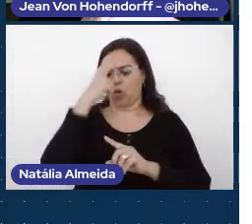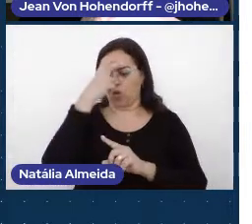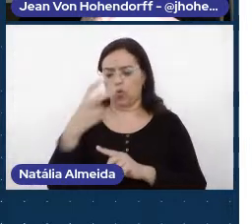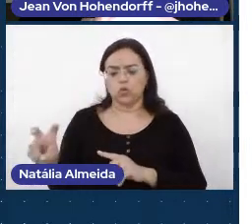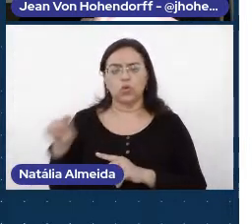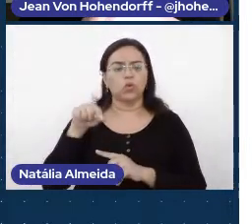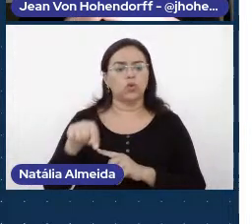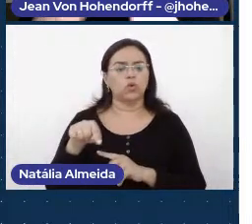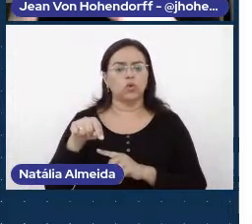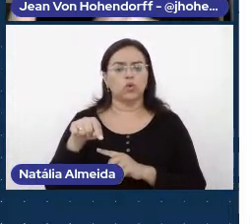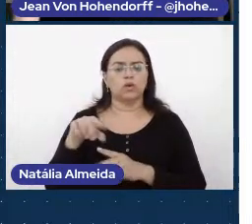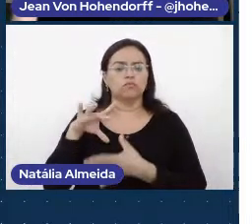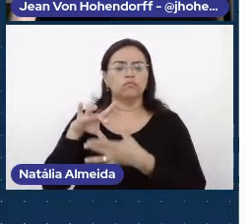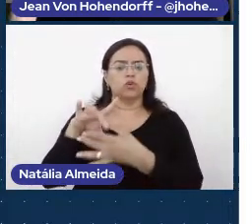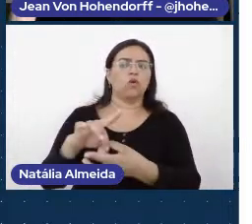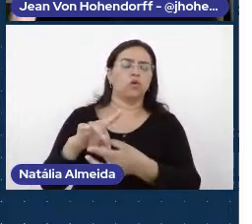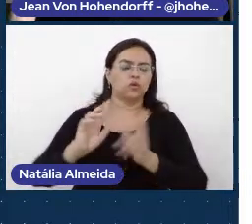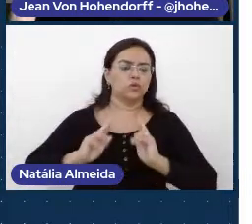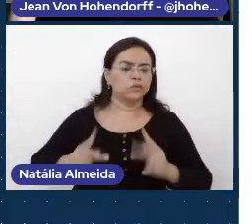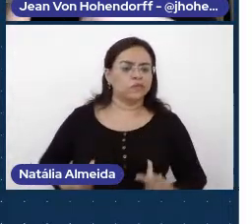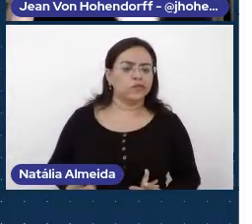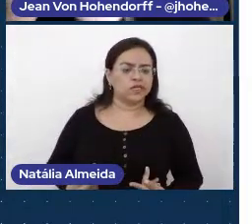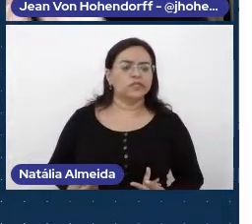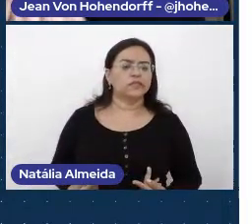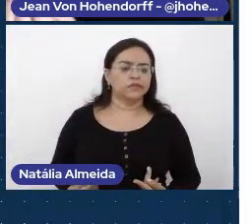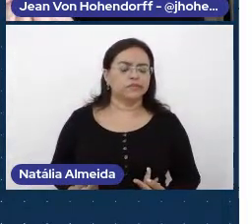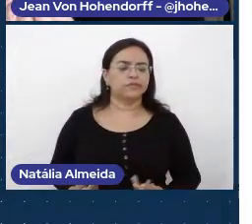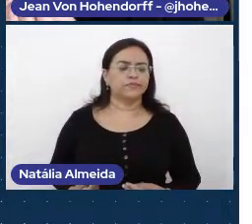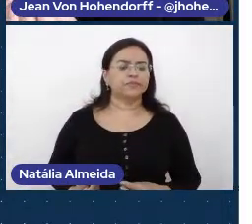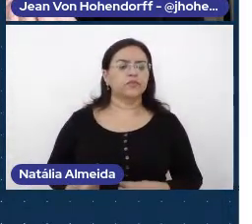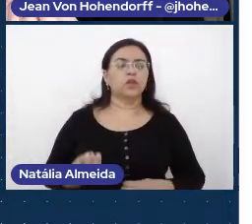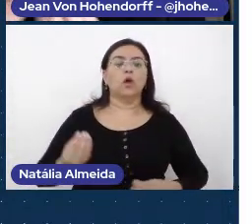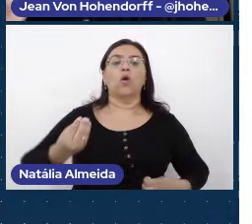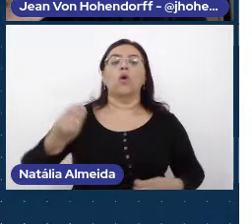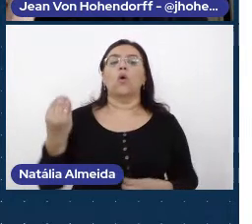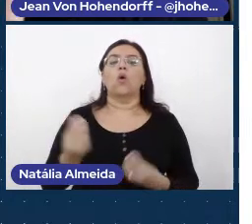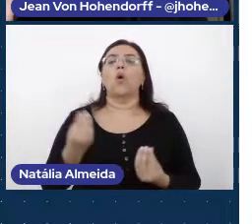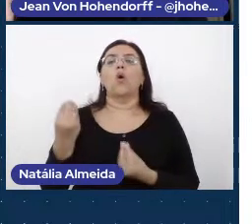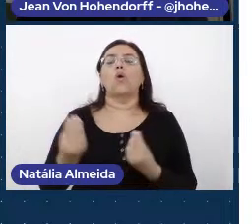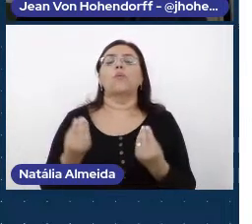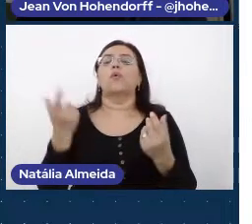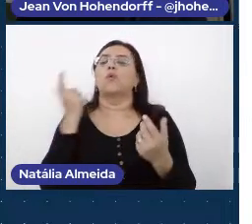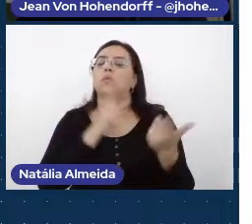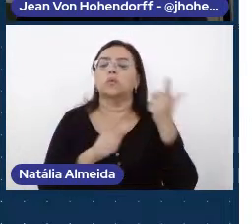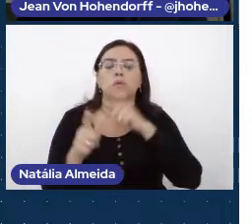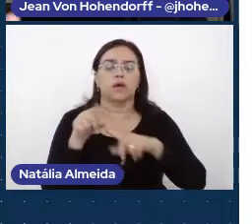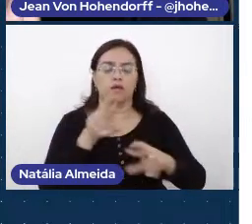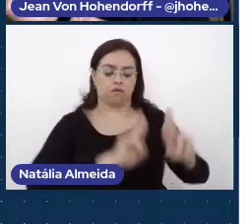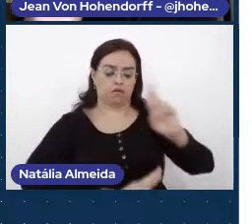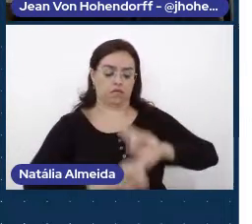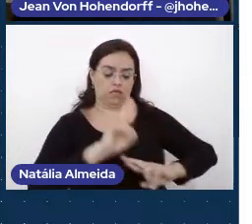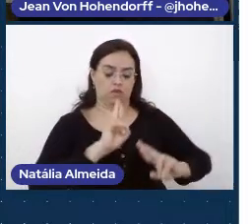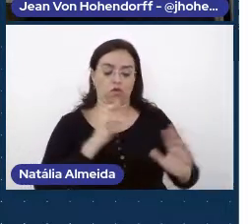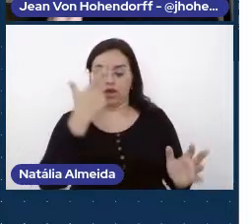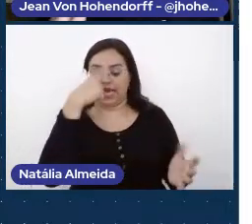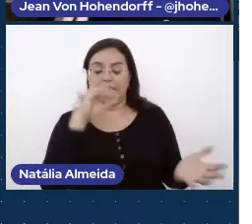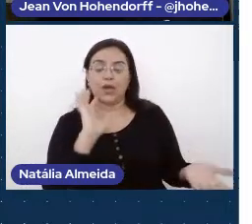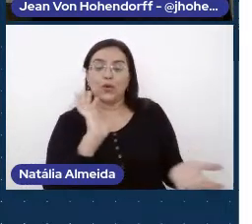humana, né? De onde foi feito esses resultados e do grupo social que ele se